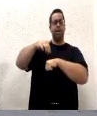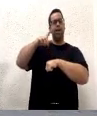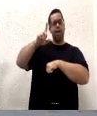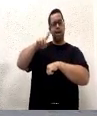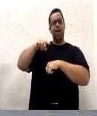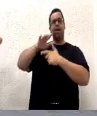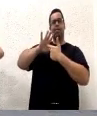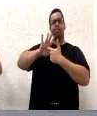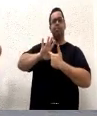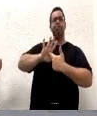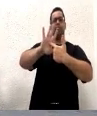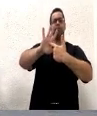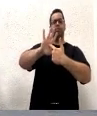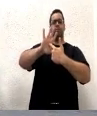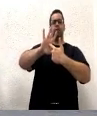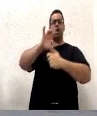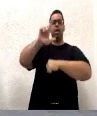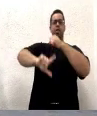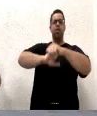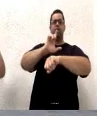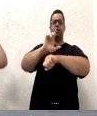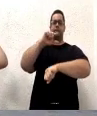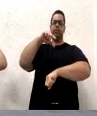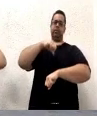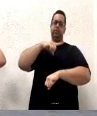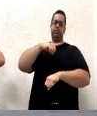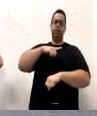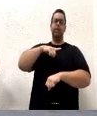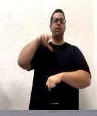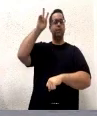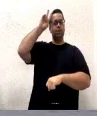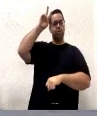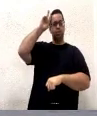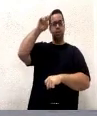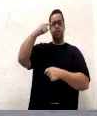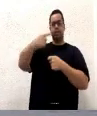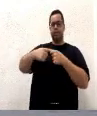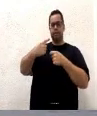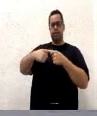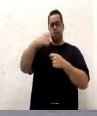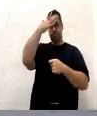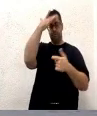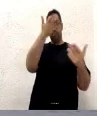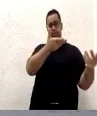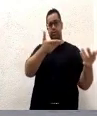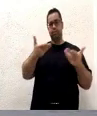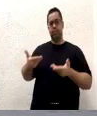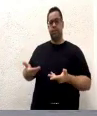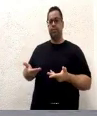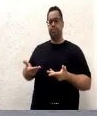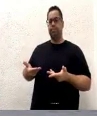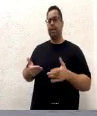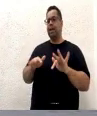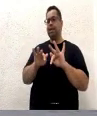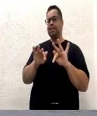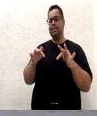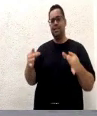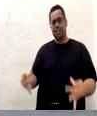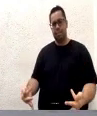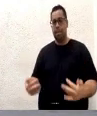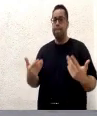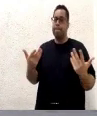local e potencializar a história da nossa cidade para as outras pessoas que visitam aqui. Então, um projeto simples,